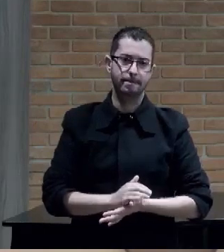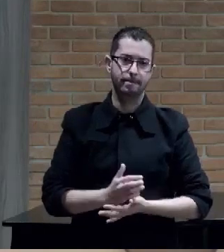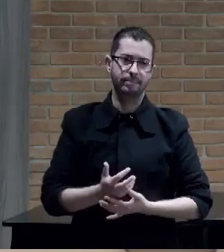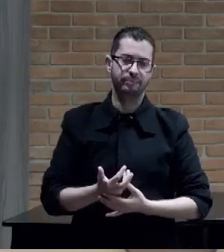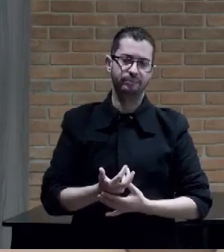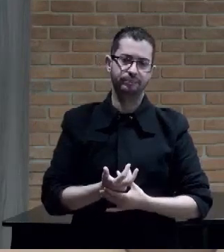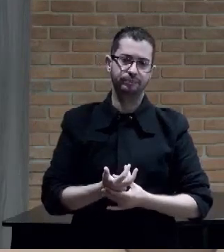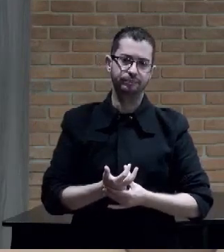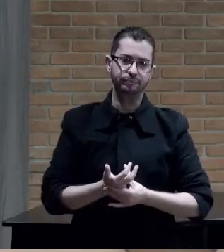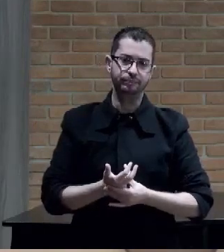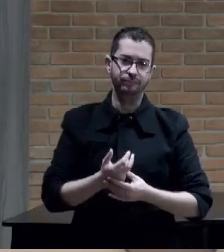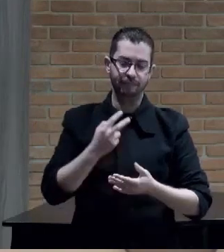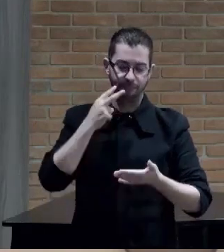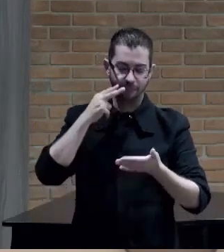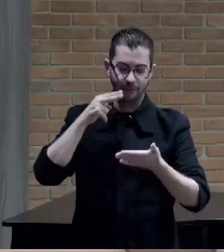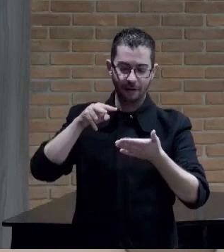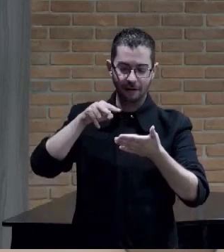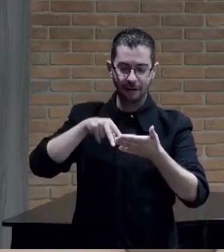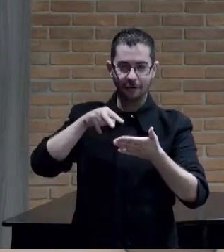A nossa leitora.